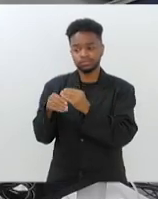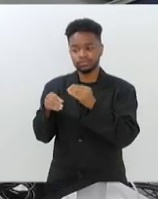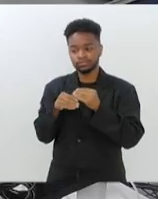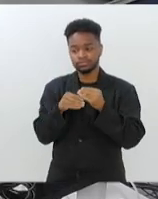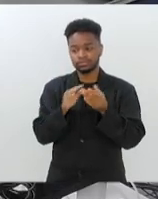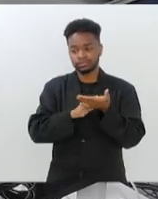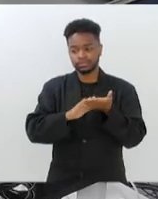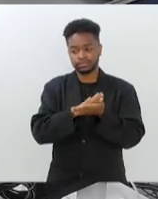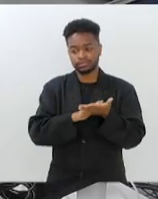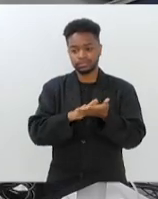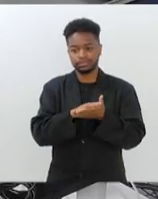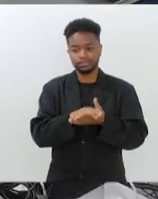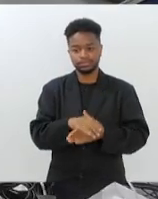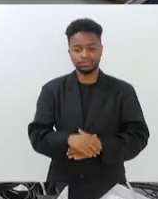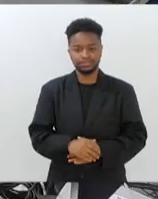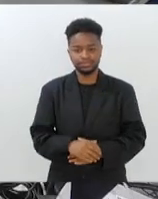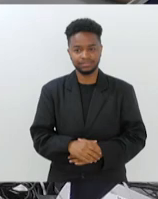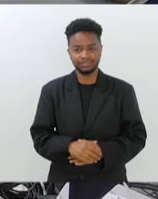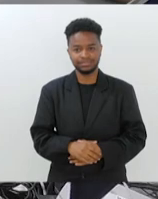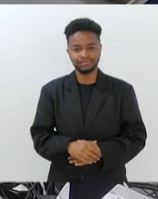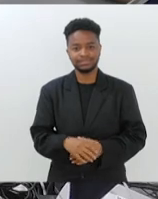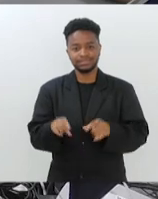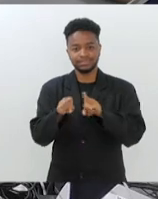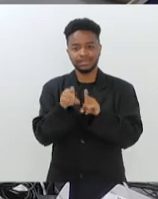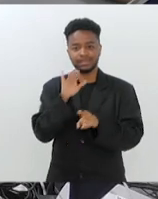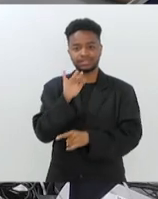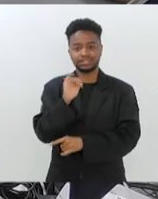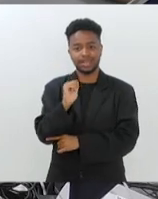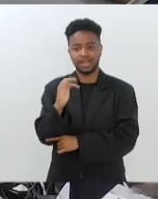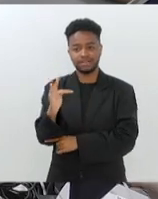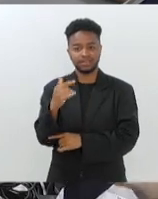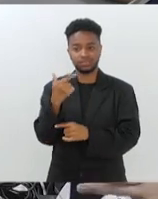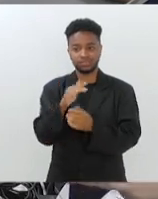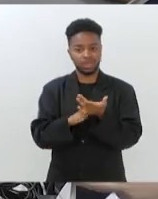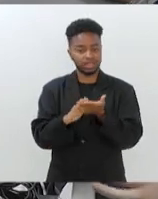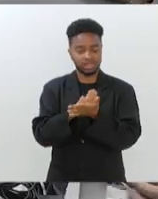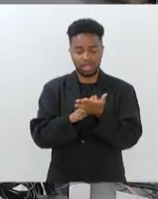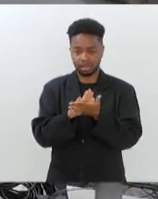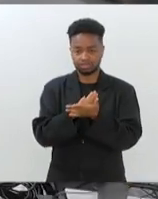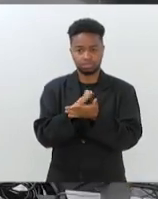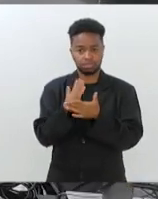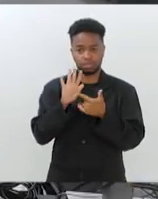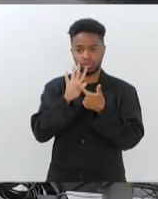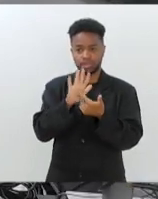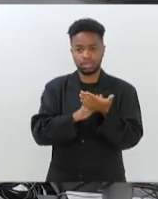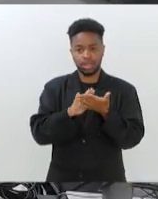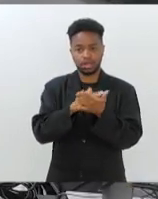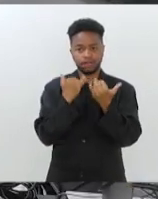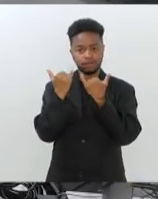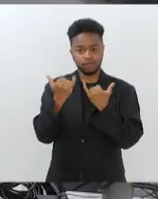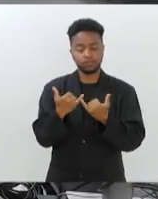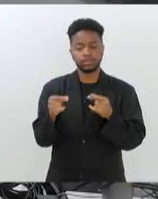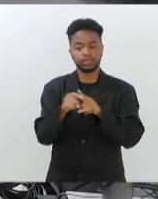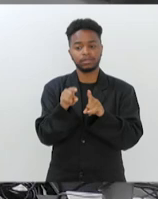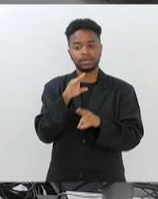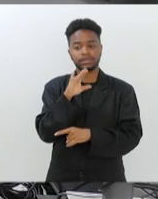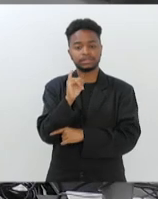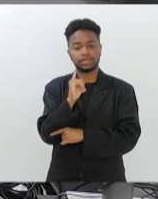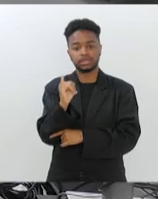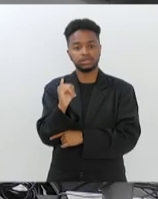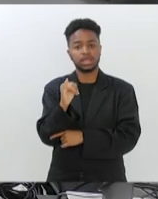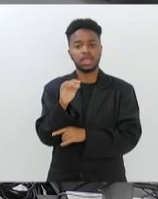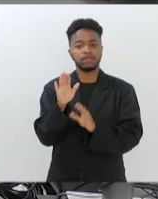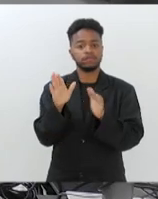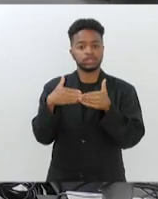tá subsecretário tá dizendo o siaf também não tem nenhuma menção H nada do que o secretário tá dizendo e os seis são todos fechados